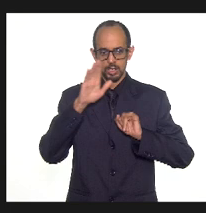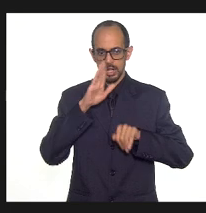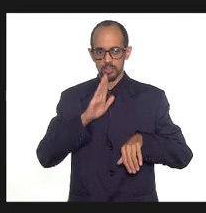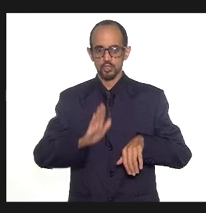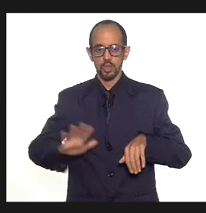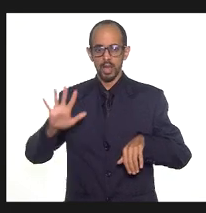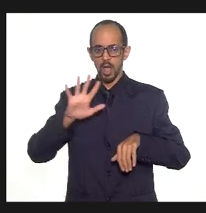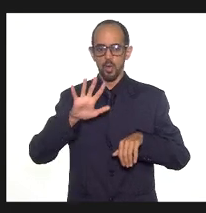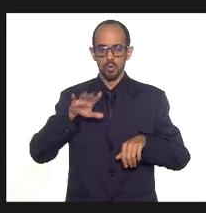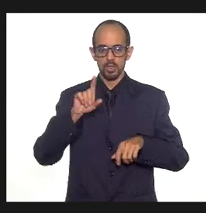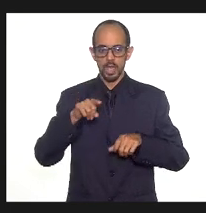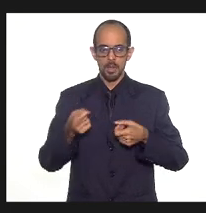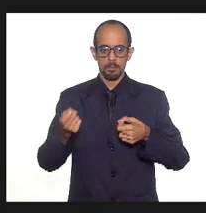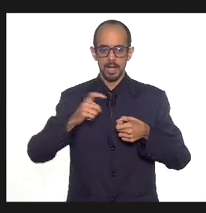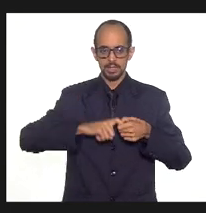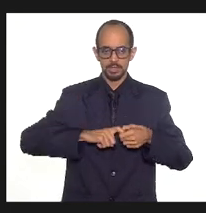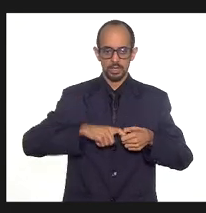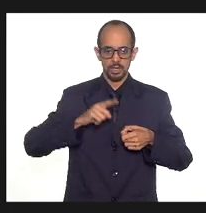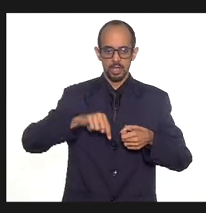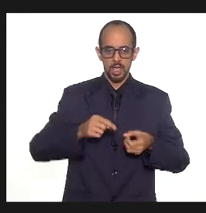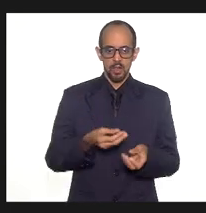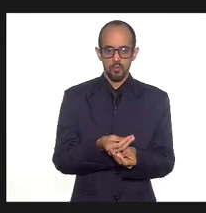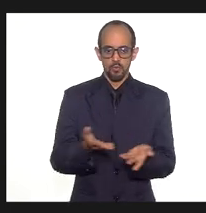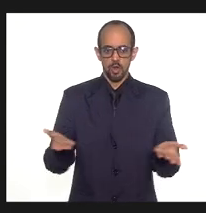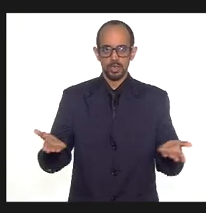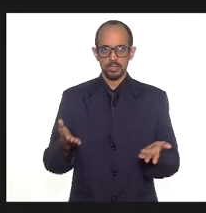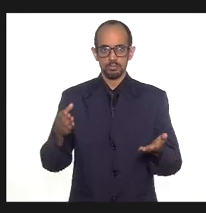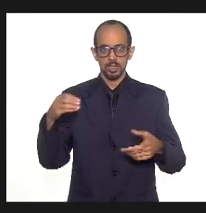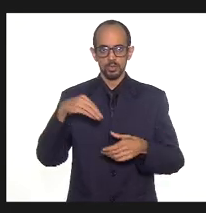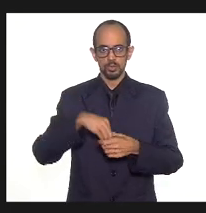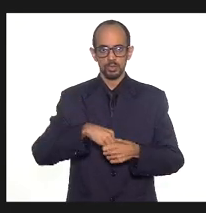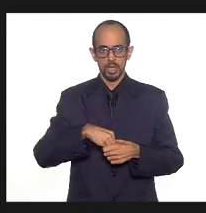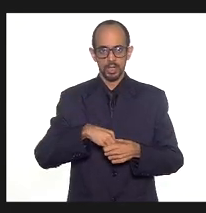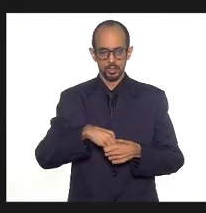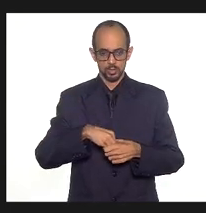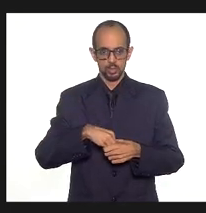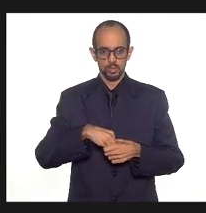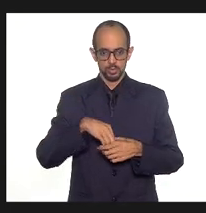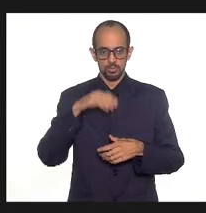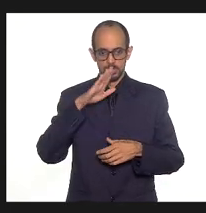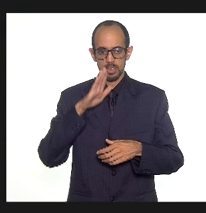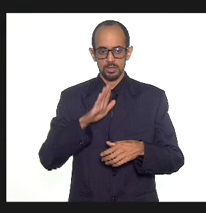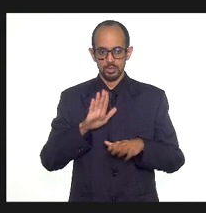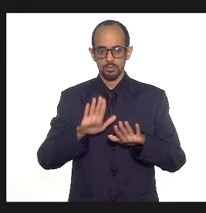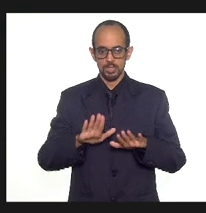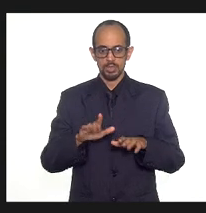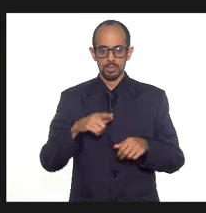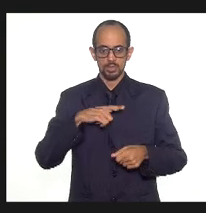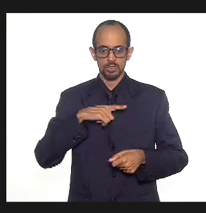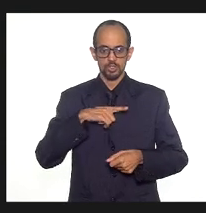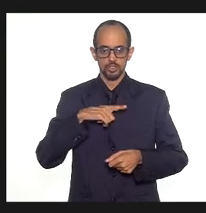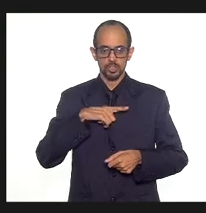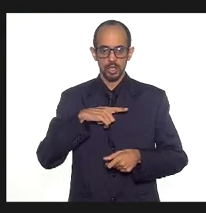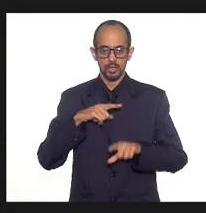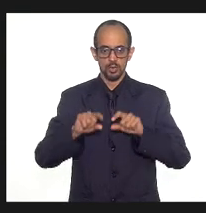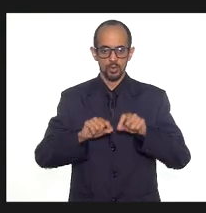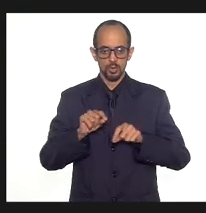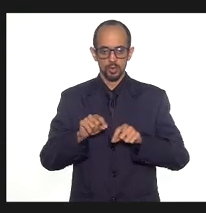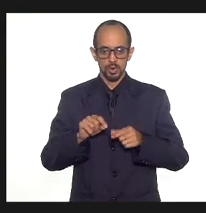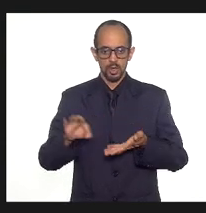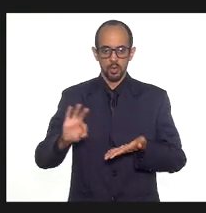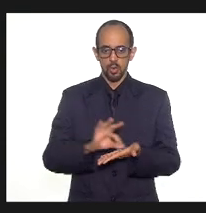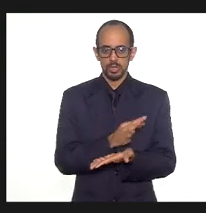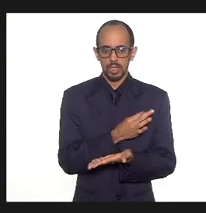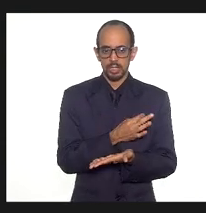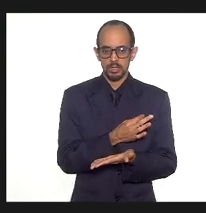ter um fornecimento nacional aí pujante, mas desde que tenham contratações, mas com contratações de embarcações